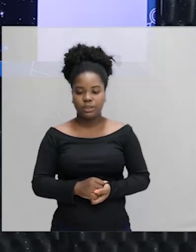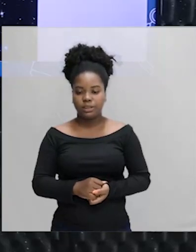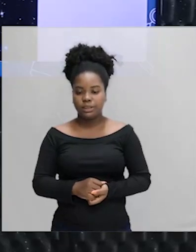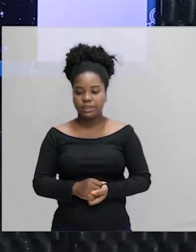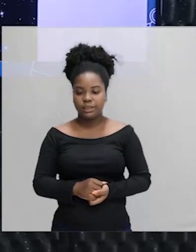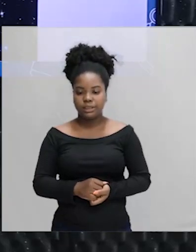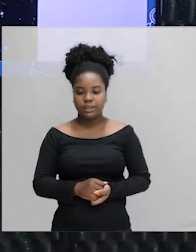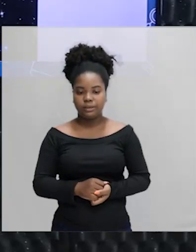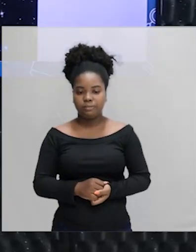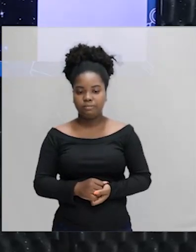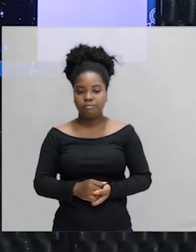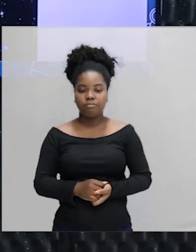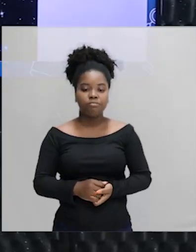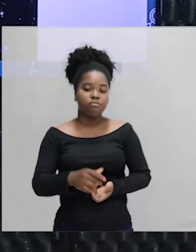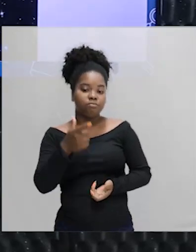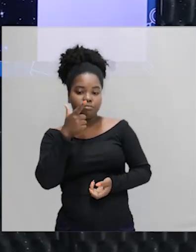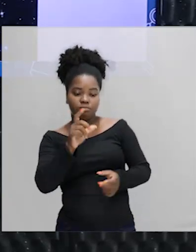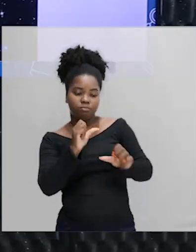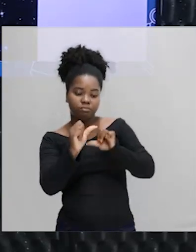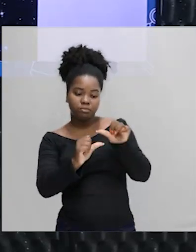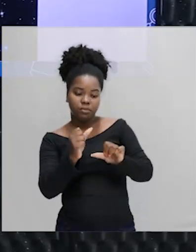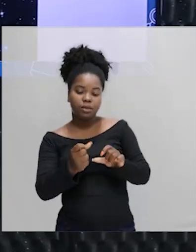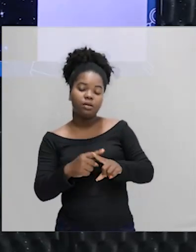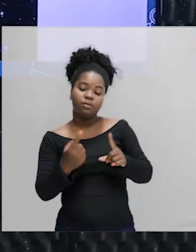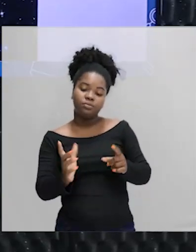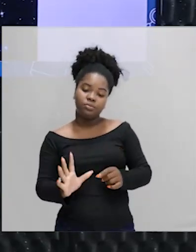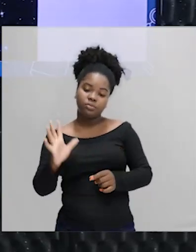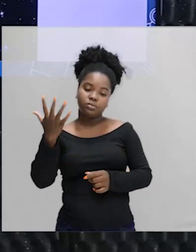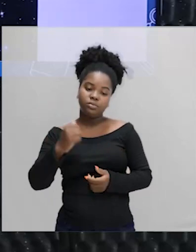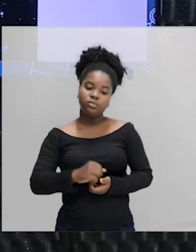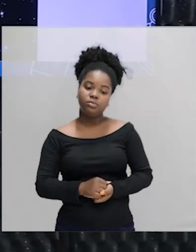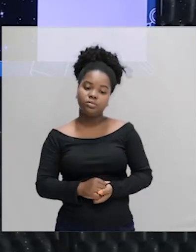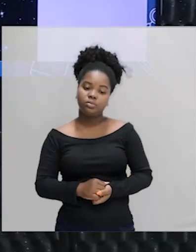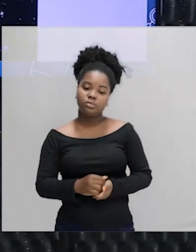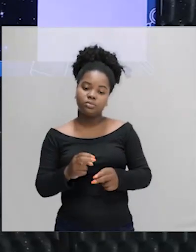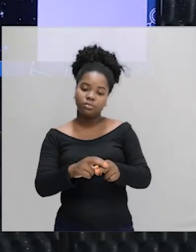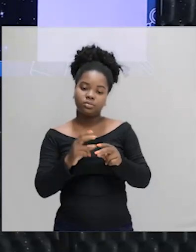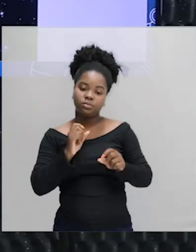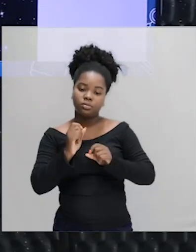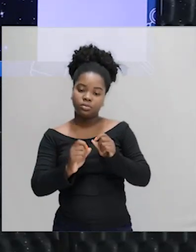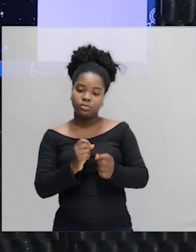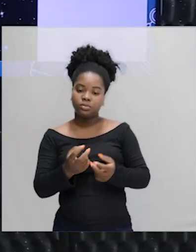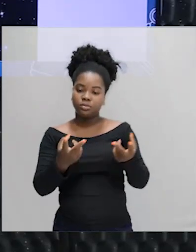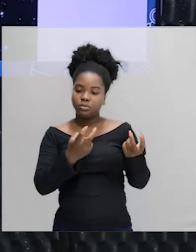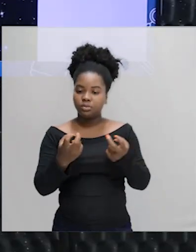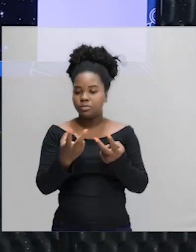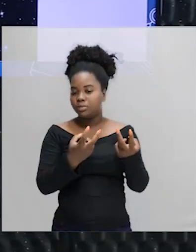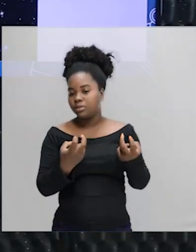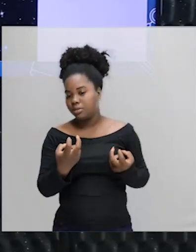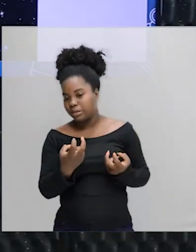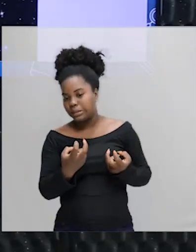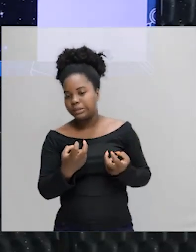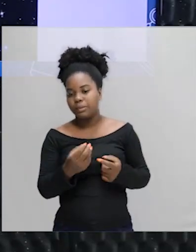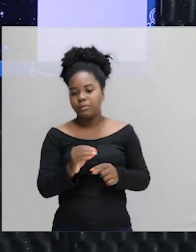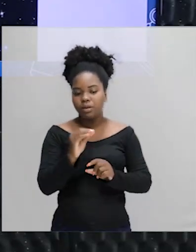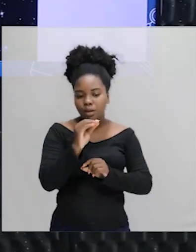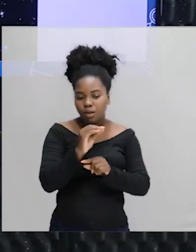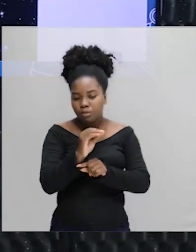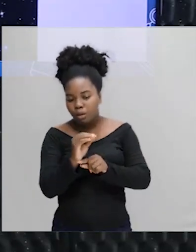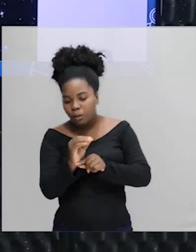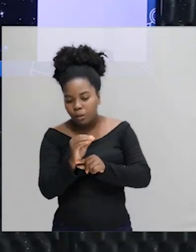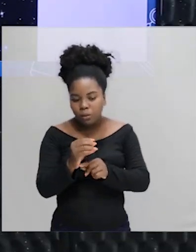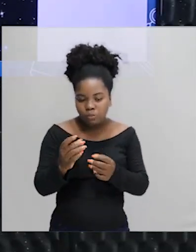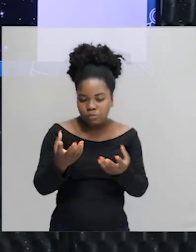Bom, por mais que a gente não consiga ver essas mudanças, elas ocorrem, ok? Porém, examinando cuidadosamente o cosmos, né? O cosmos